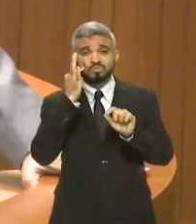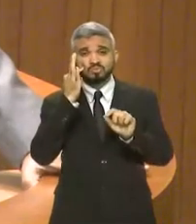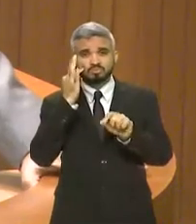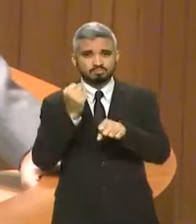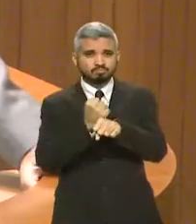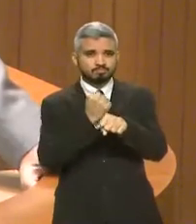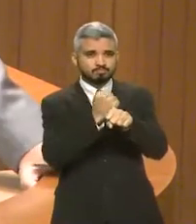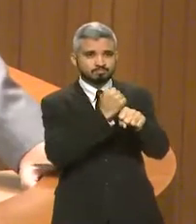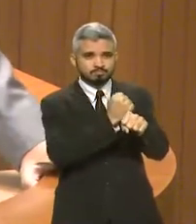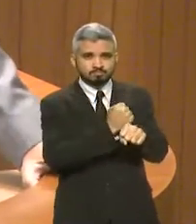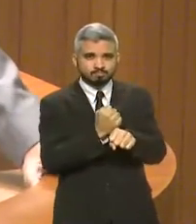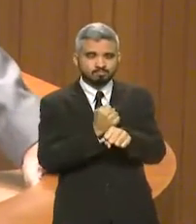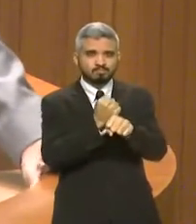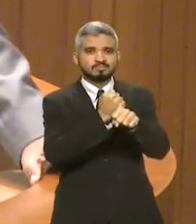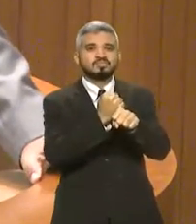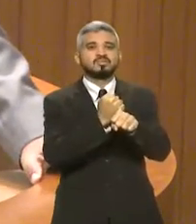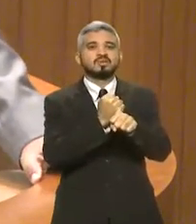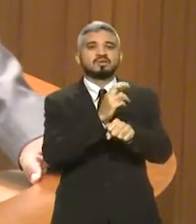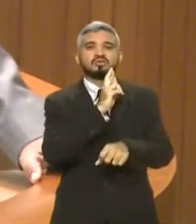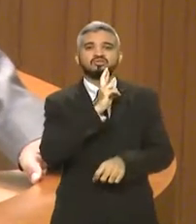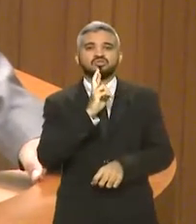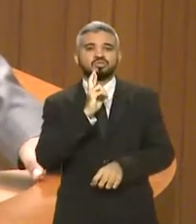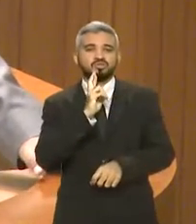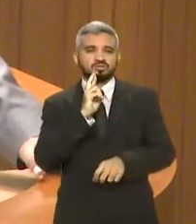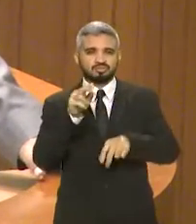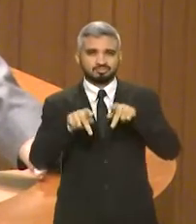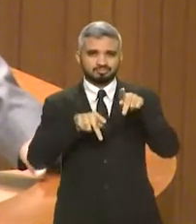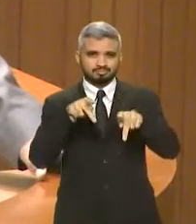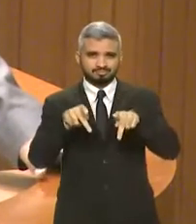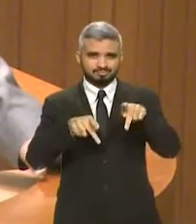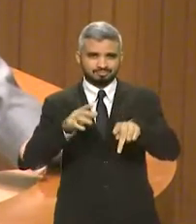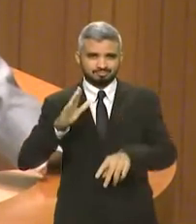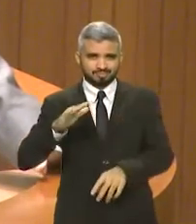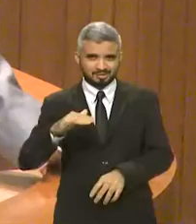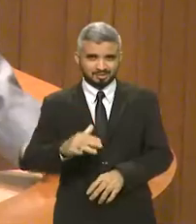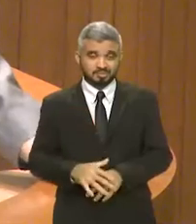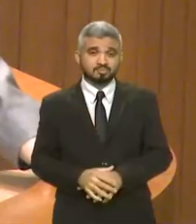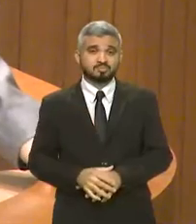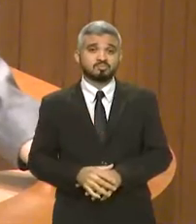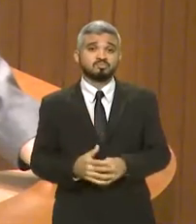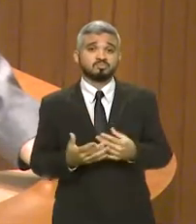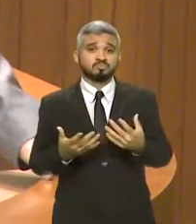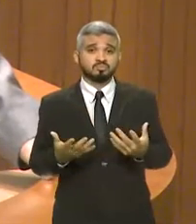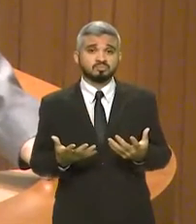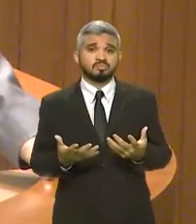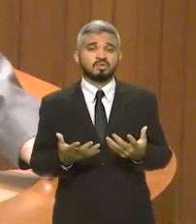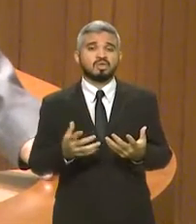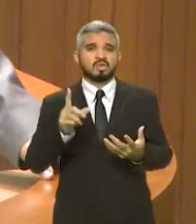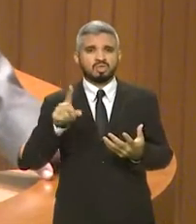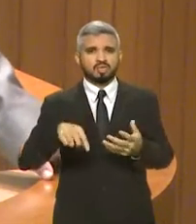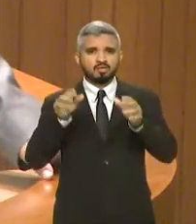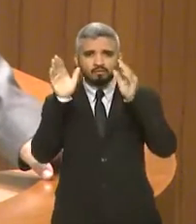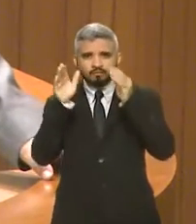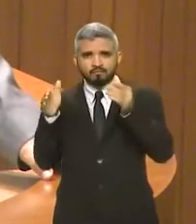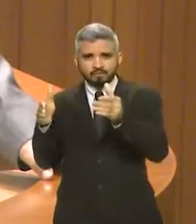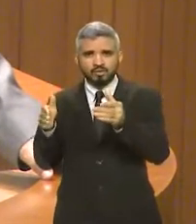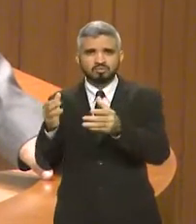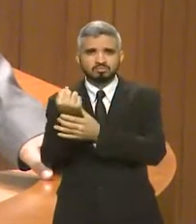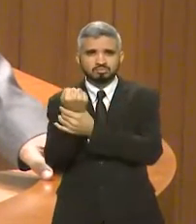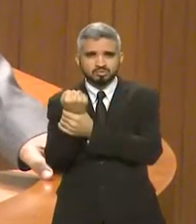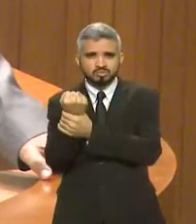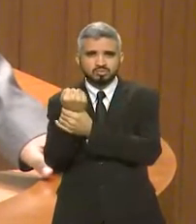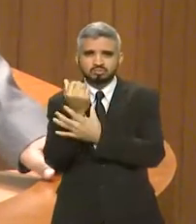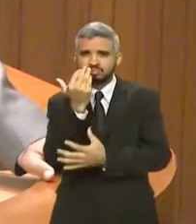populares. Reforçar a segurança alimentar é garantir a oportunidade de uma alimentação digna às famílias do